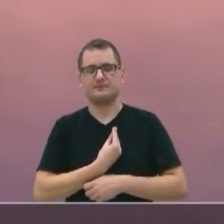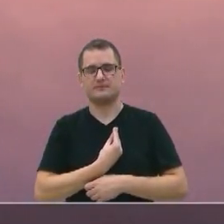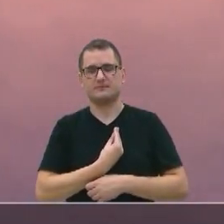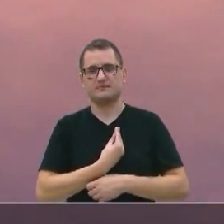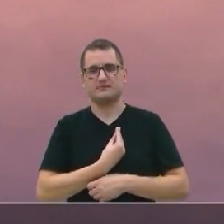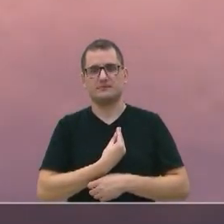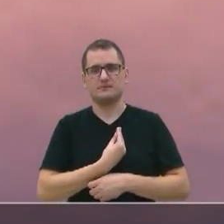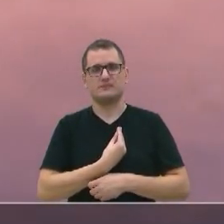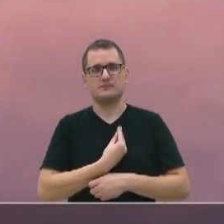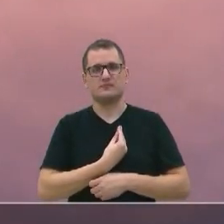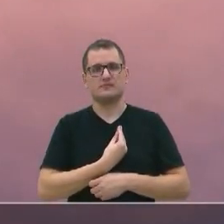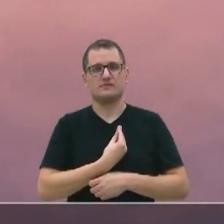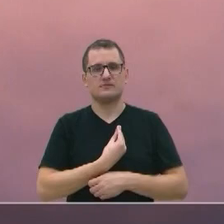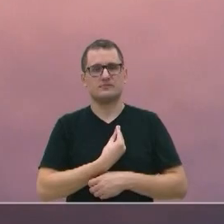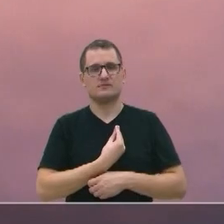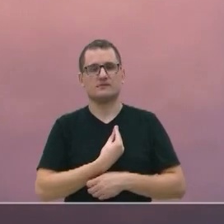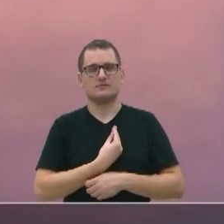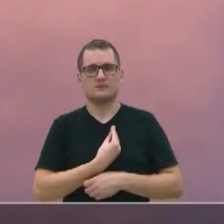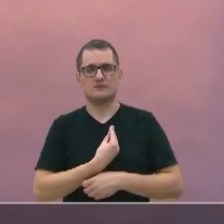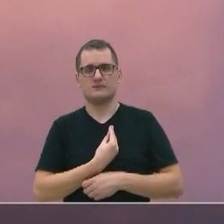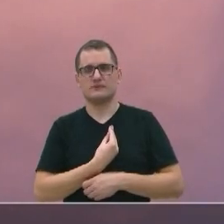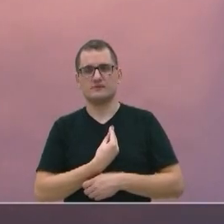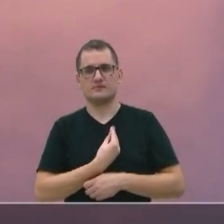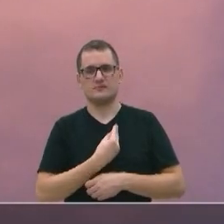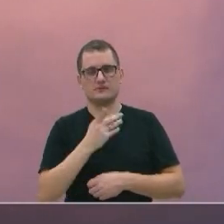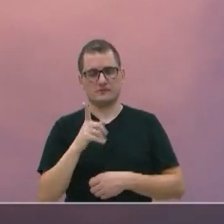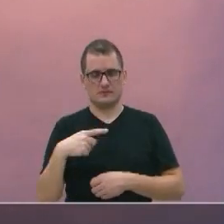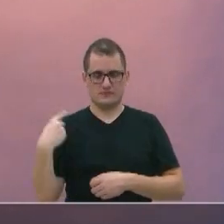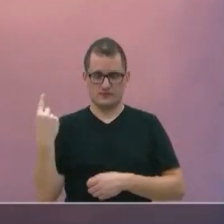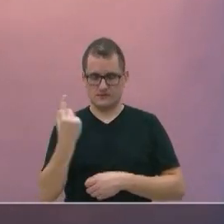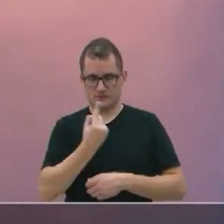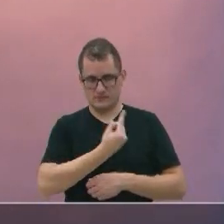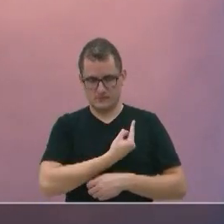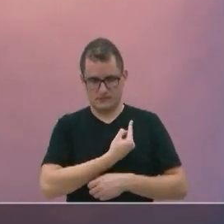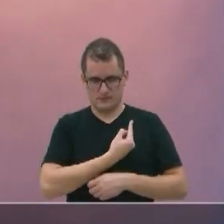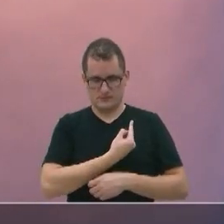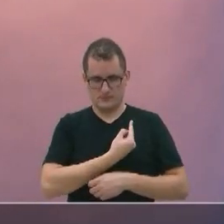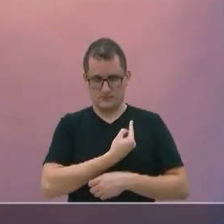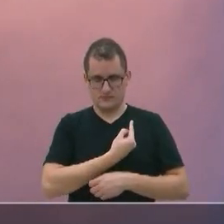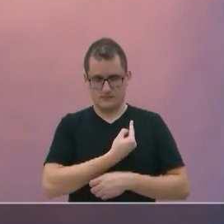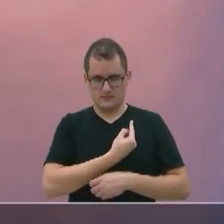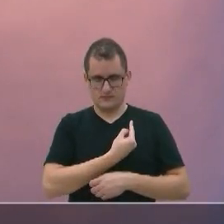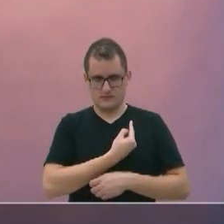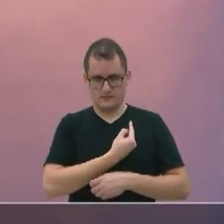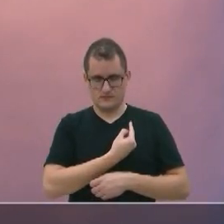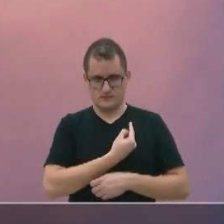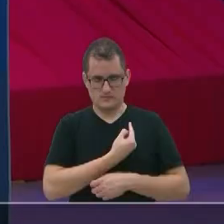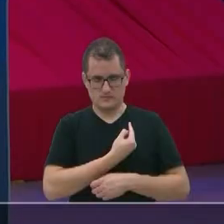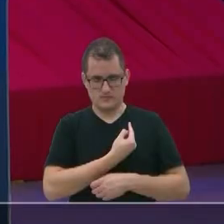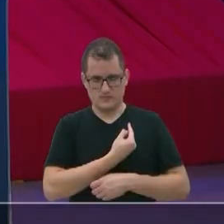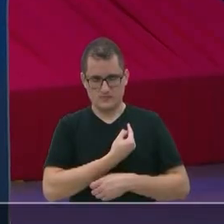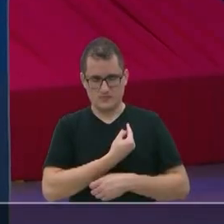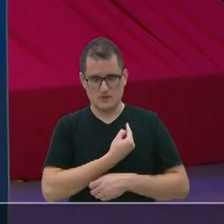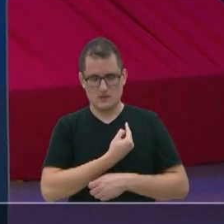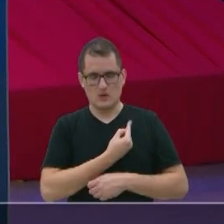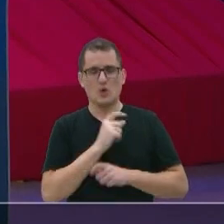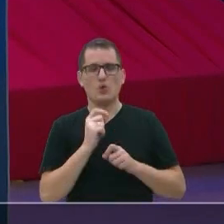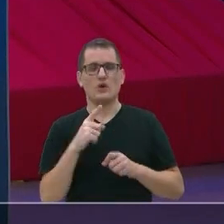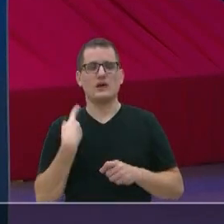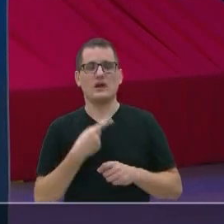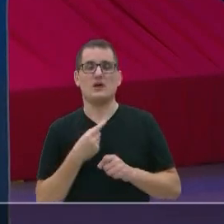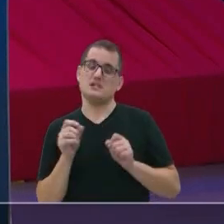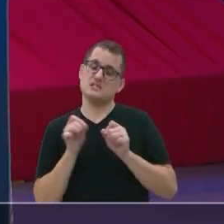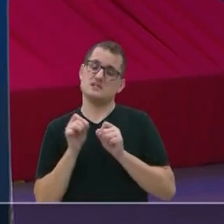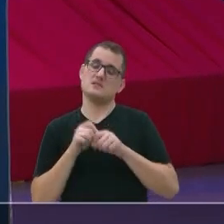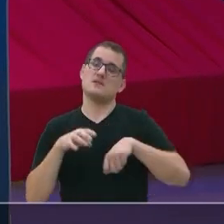Nós nos alimentamos daquilo que produzimos. O que você tem